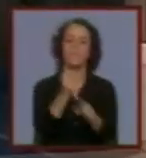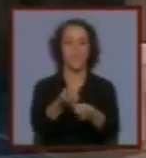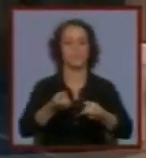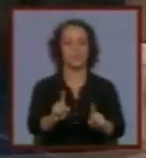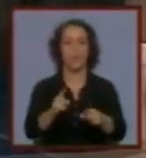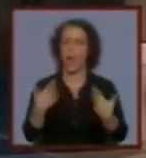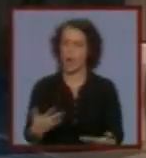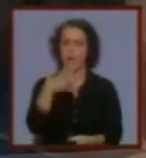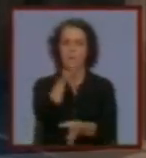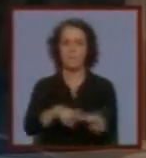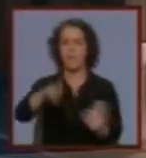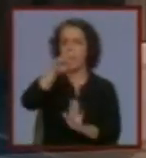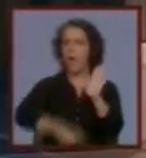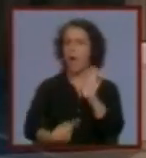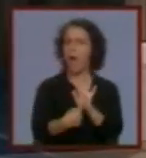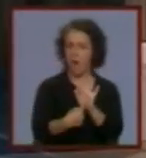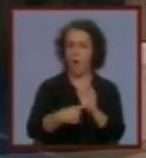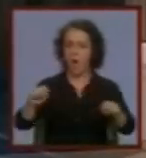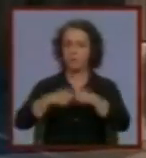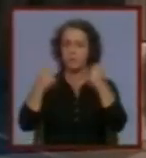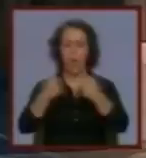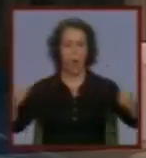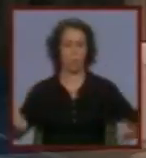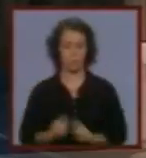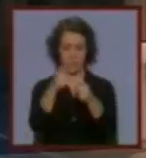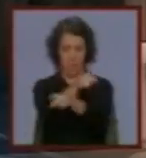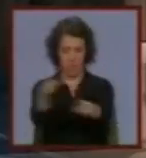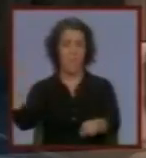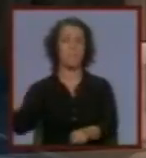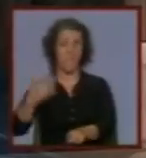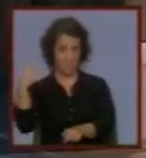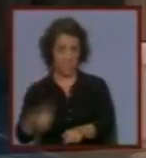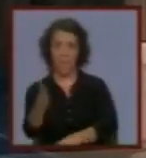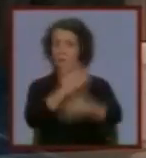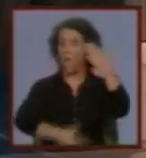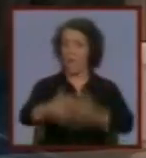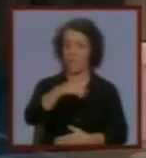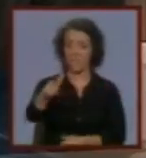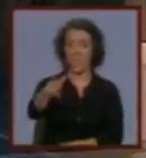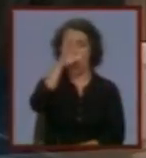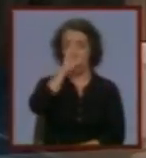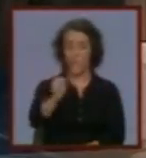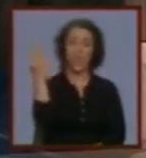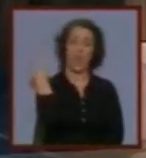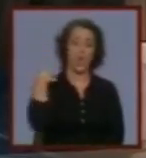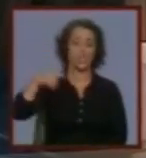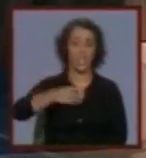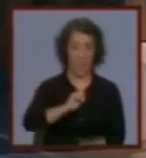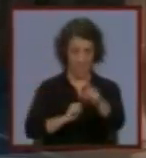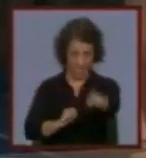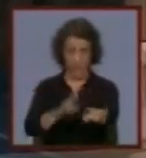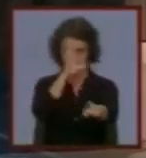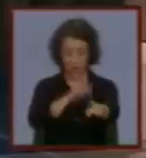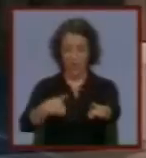regimento da Assembleia os partidos da oposição os tem direitos quando eu estive na posição e Doutor Costa Neve estava no governo que eu não tinha